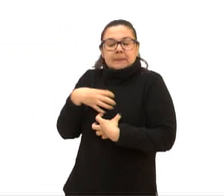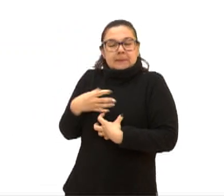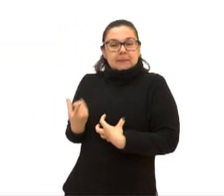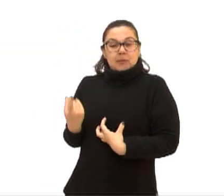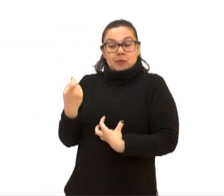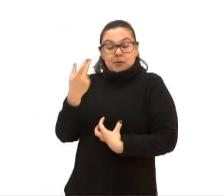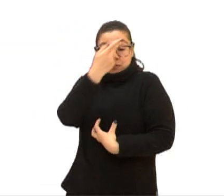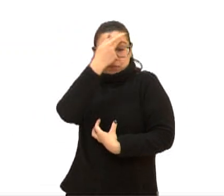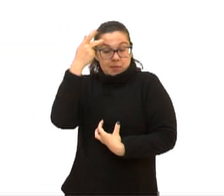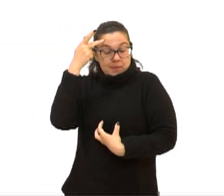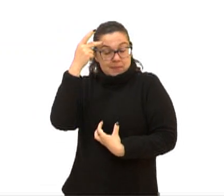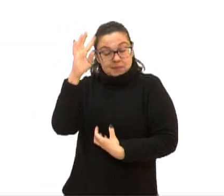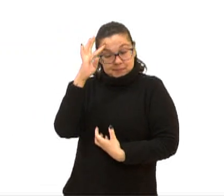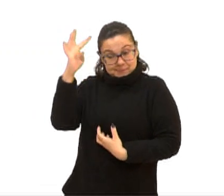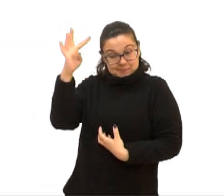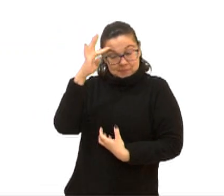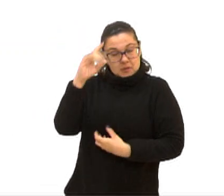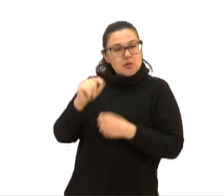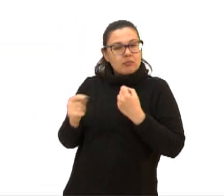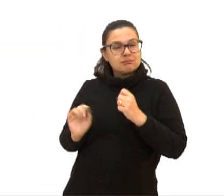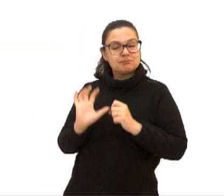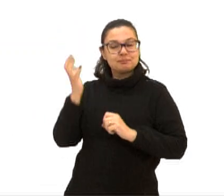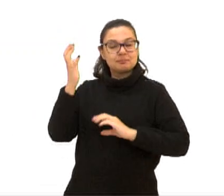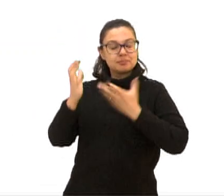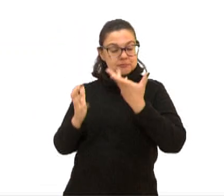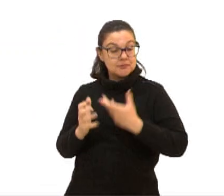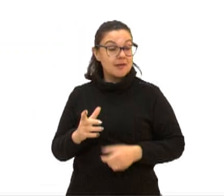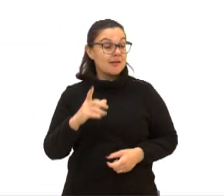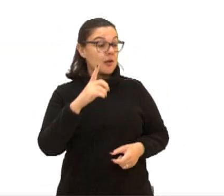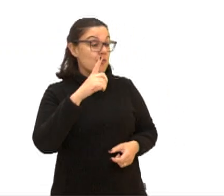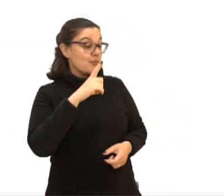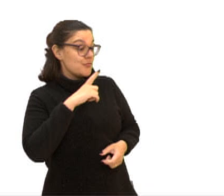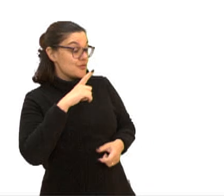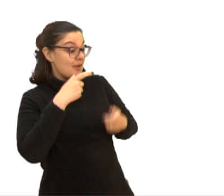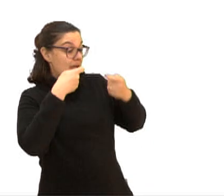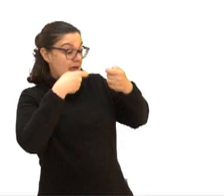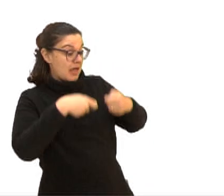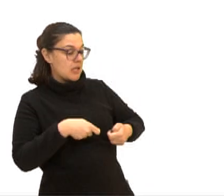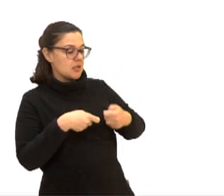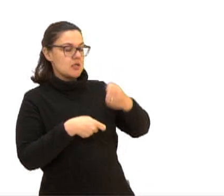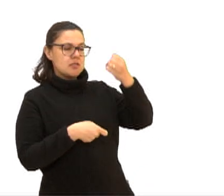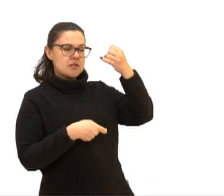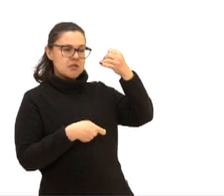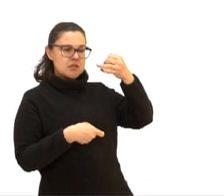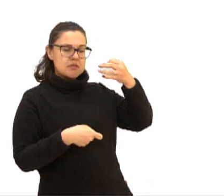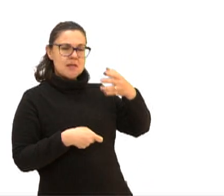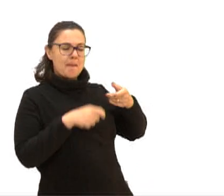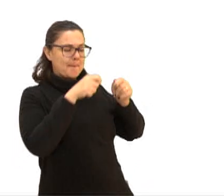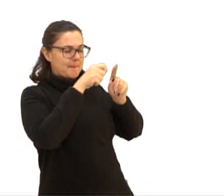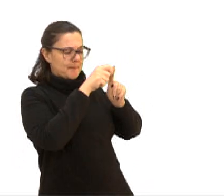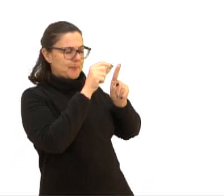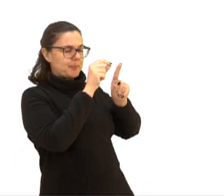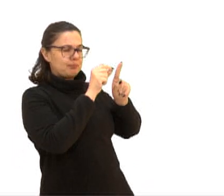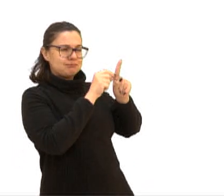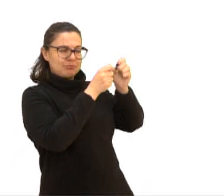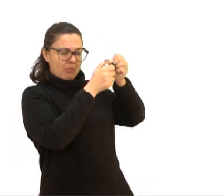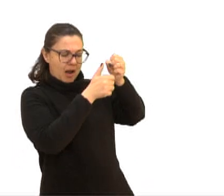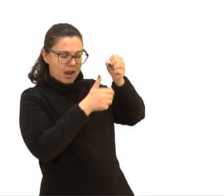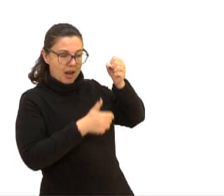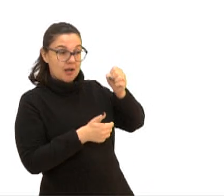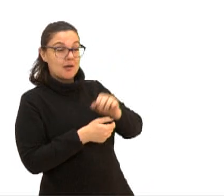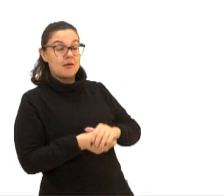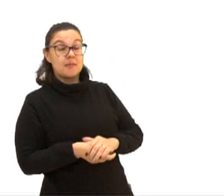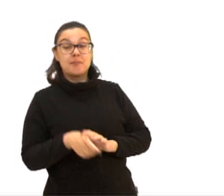as pessoas tinham que imaginar as situações. Existia a necessidade de narrar cores, detalhes, entre outras